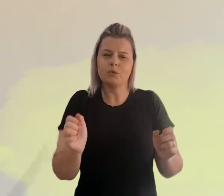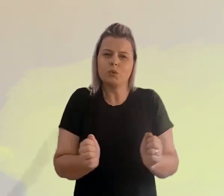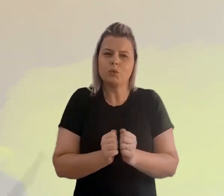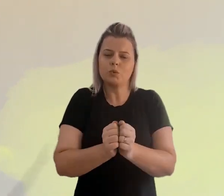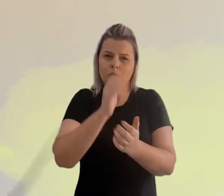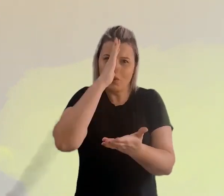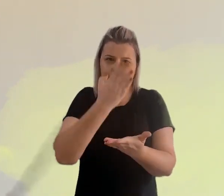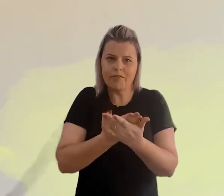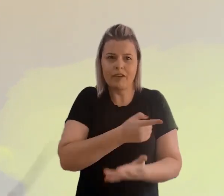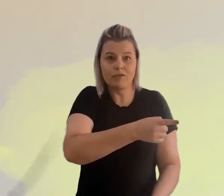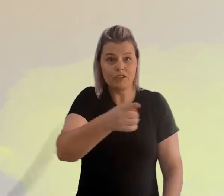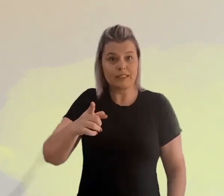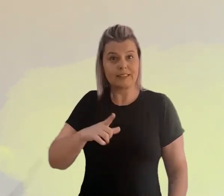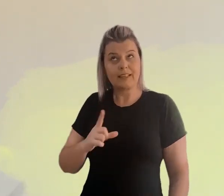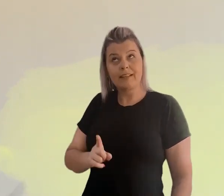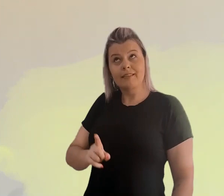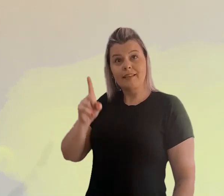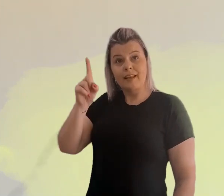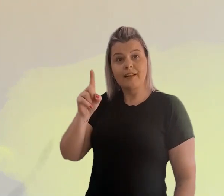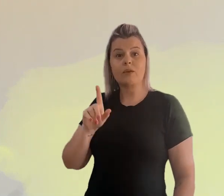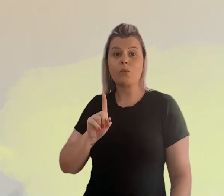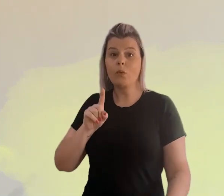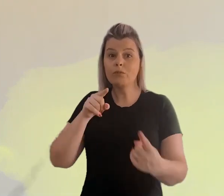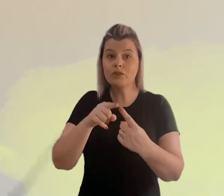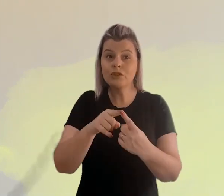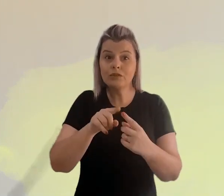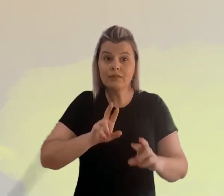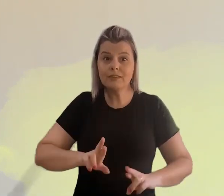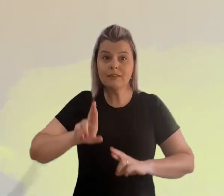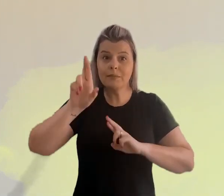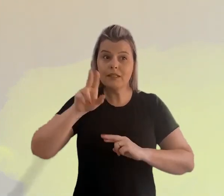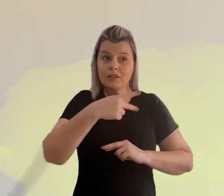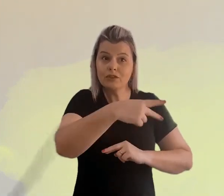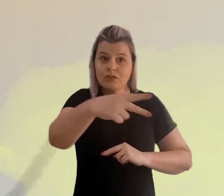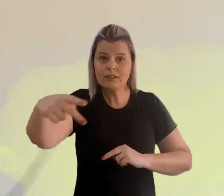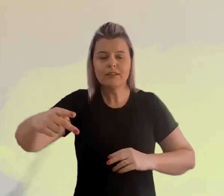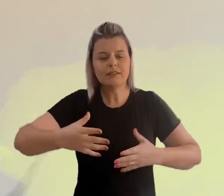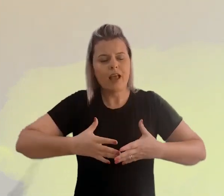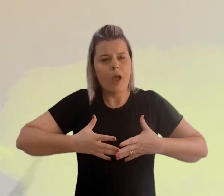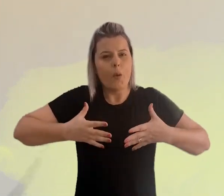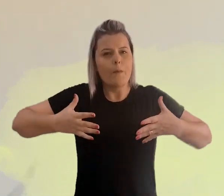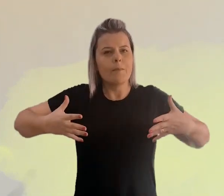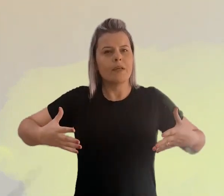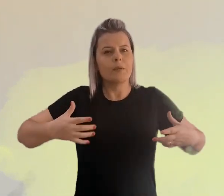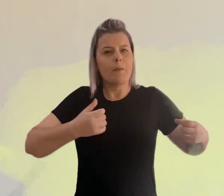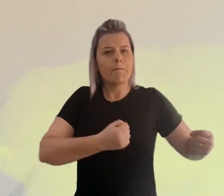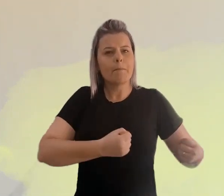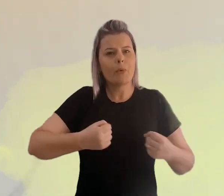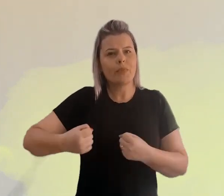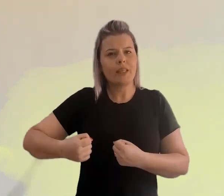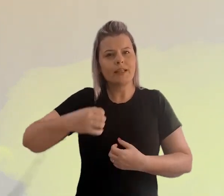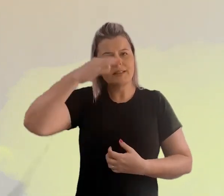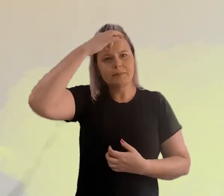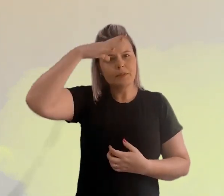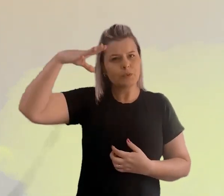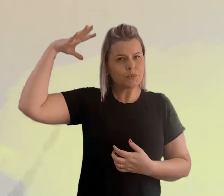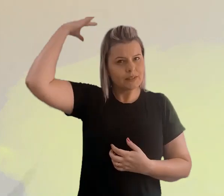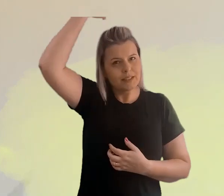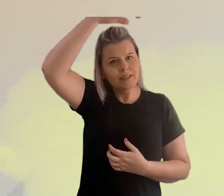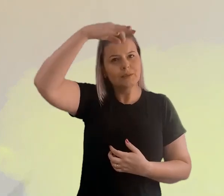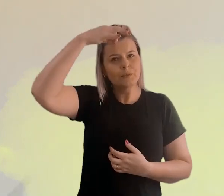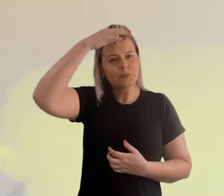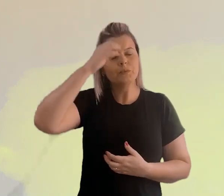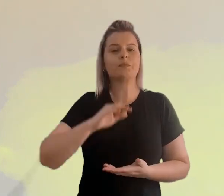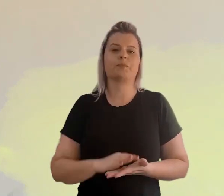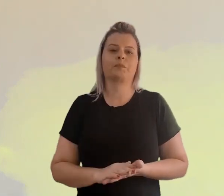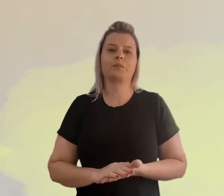por meio da fé que vocês têm nele, a fim de que a esperança de vocês aumente pelo poder do